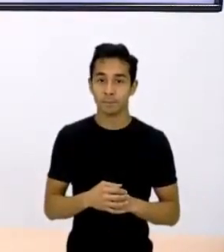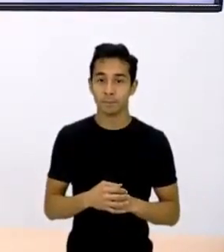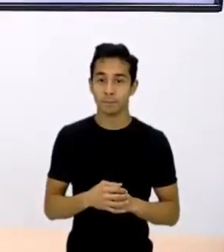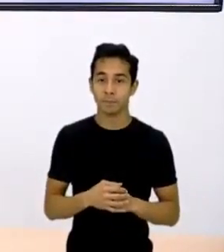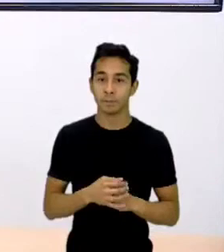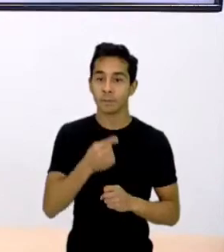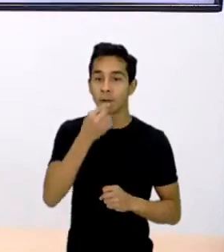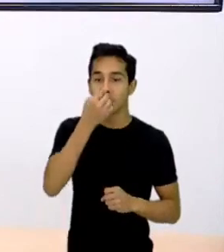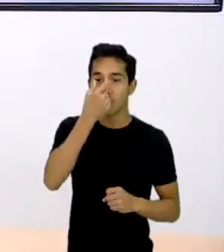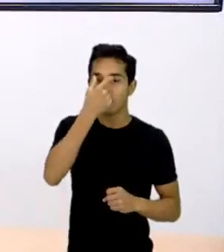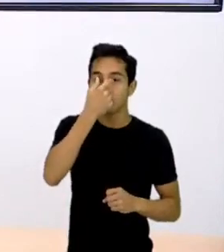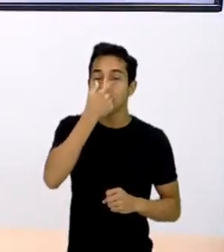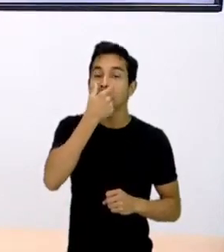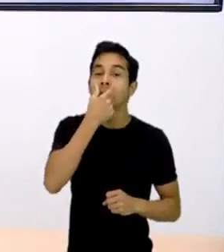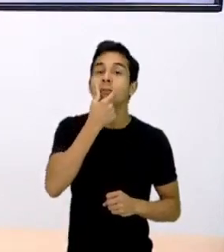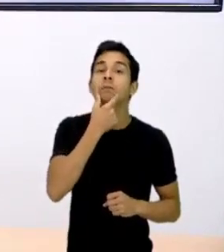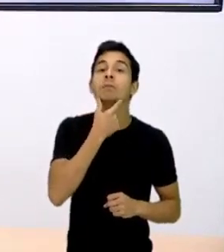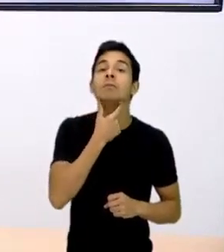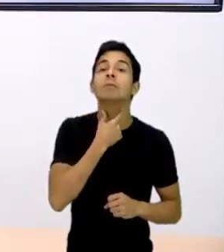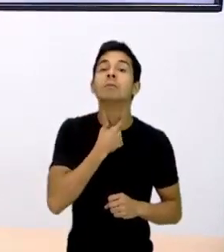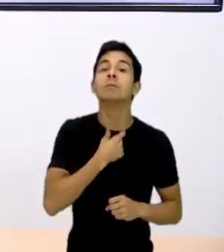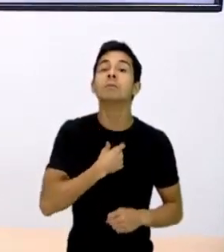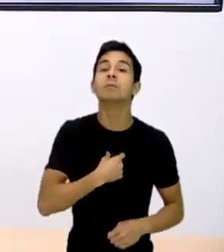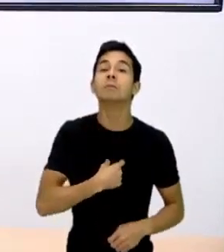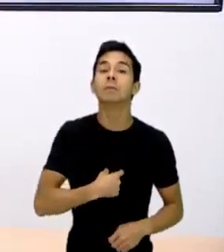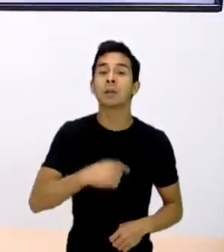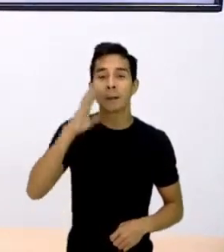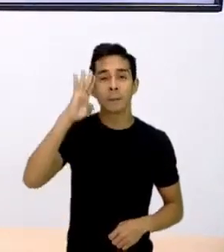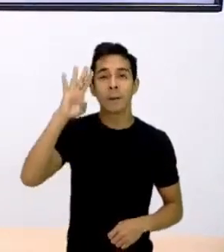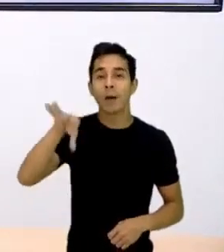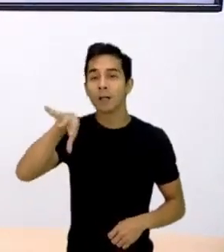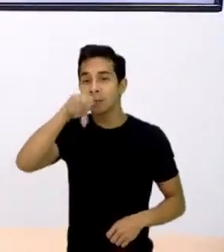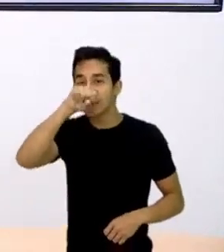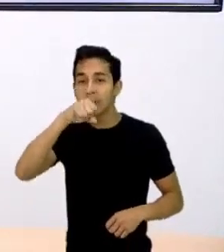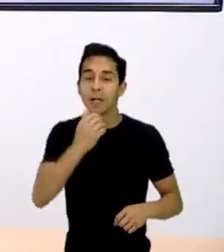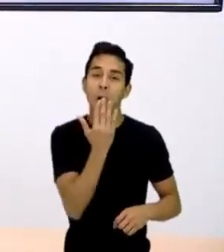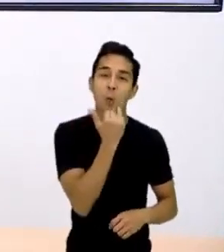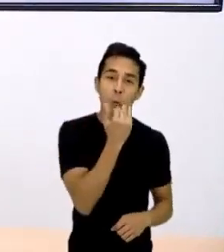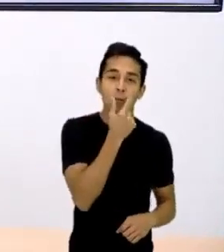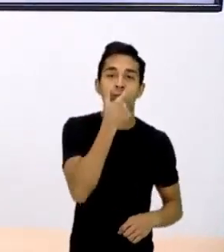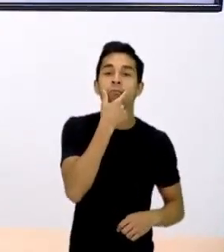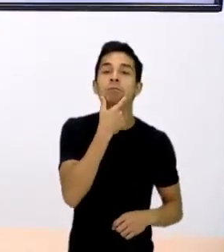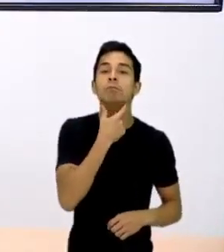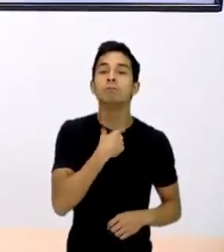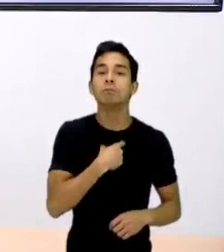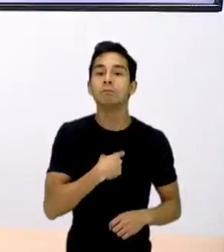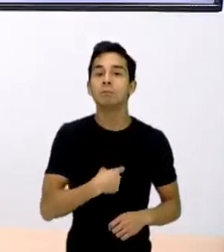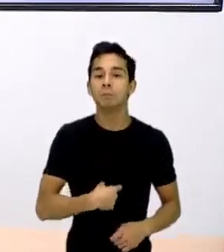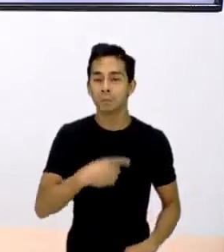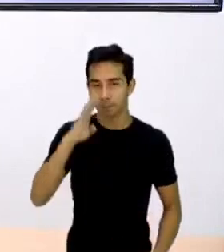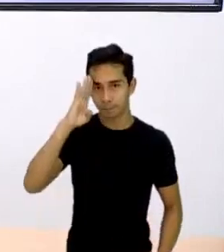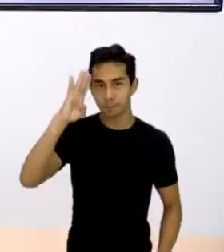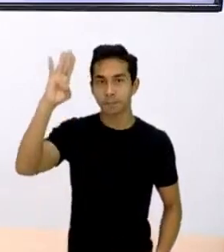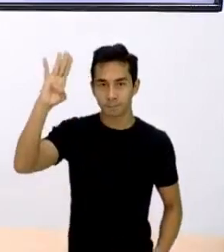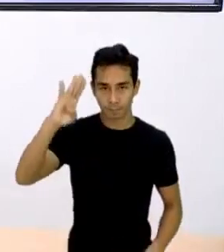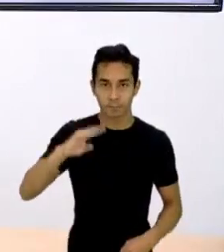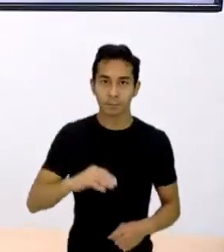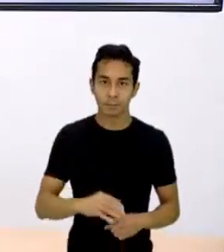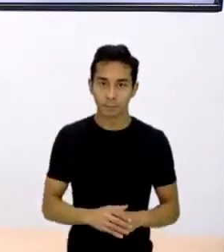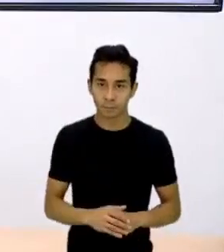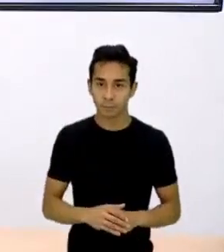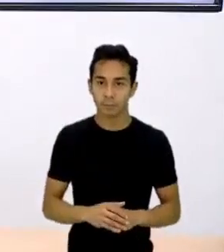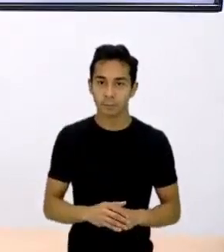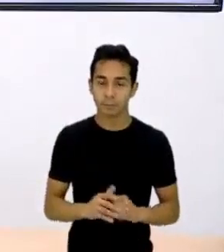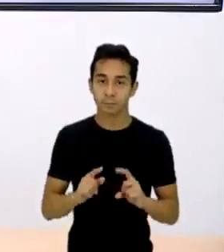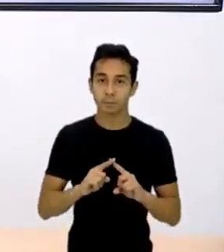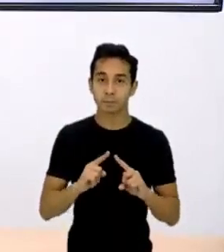fala do tubo, na hora de descer o alimento e a respiração também. Porém, né, para levar cada coisa,